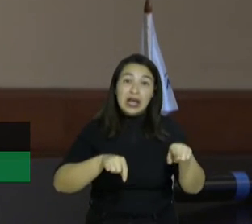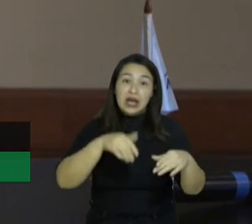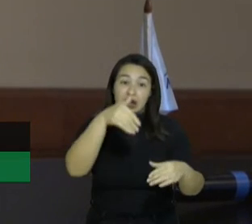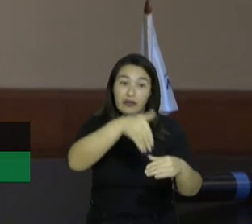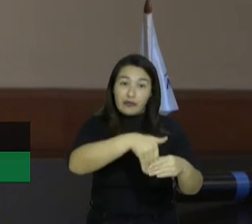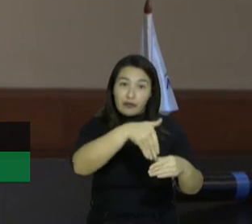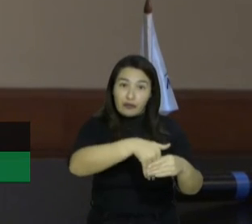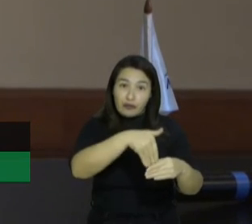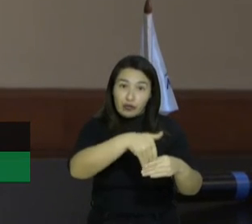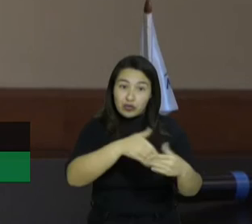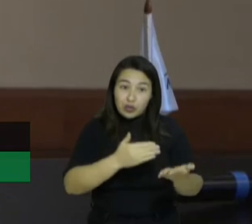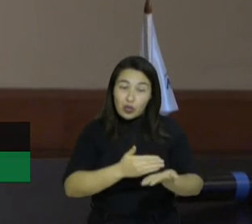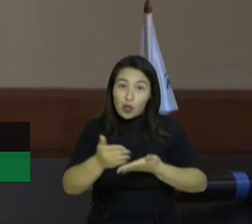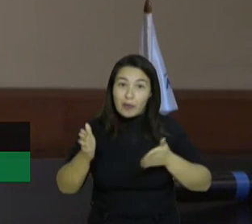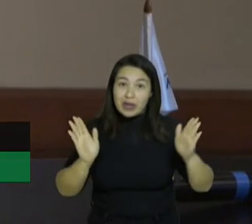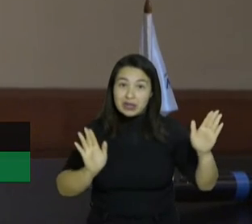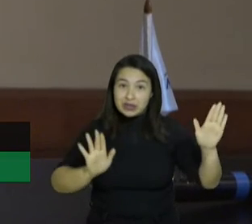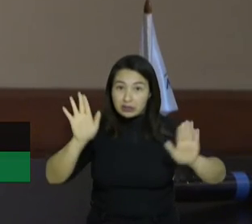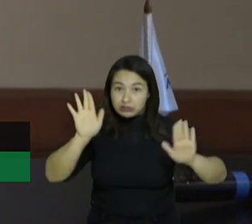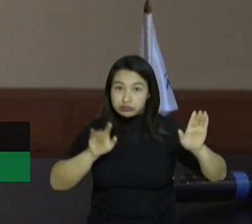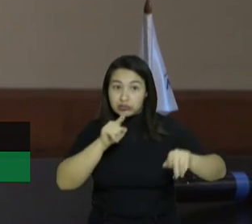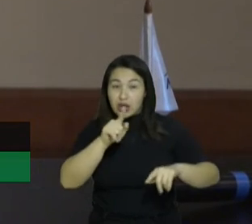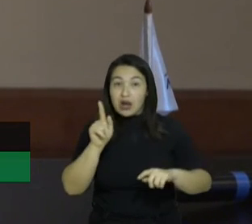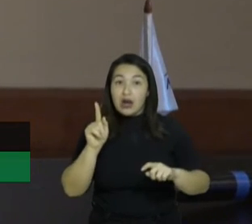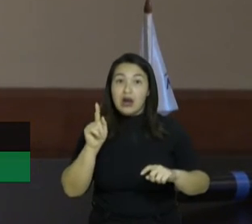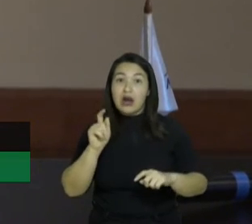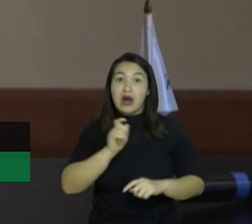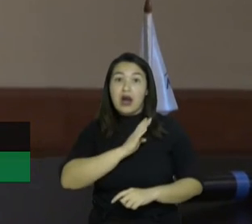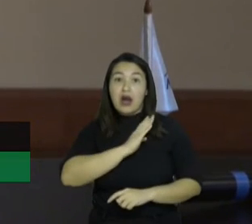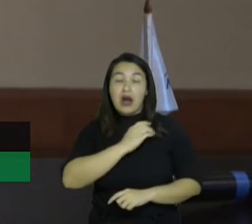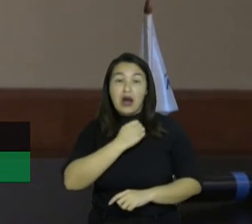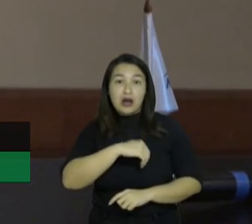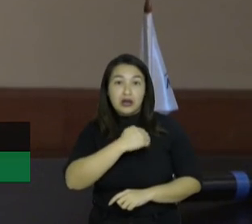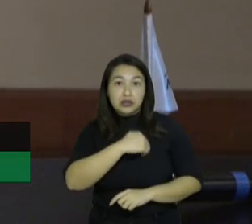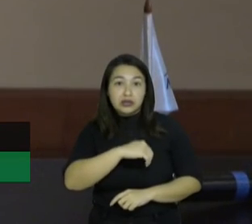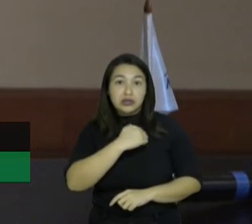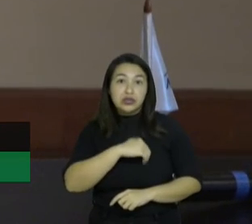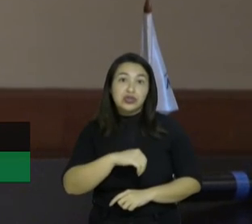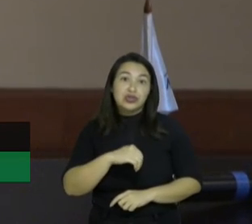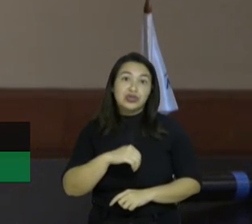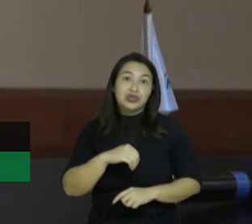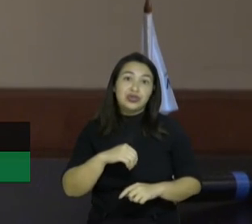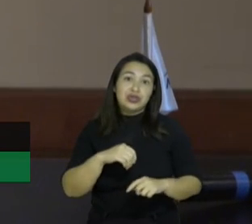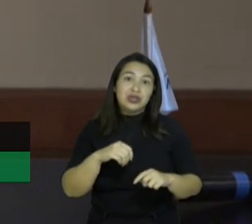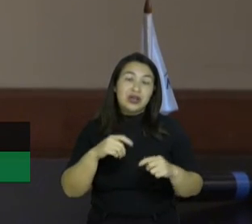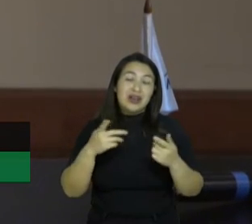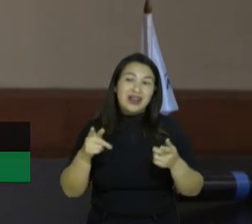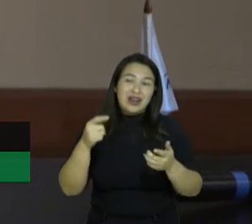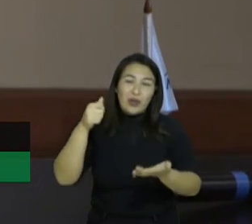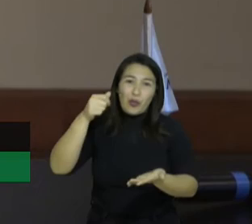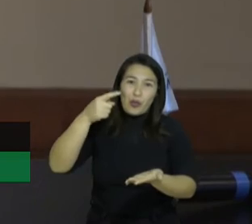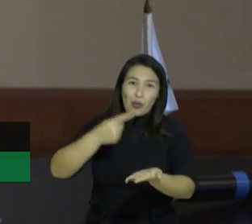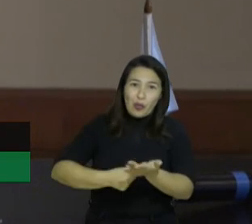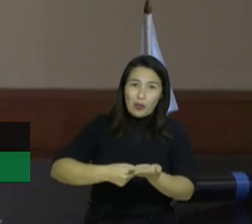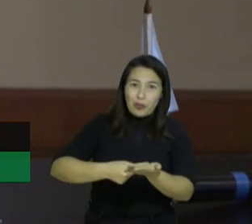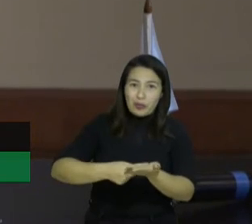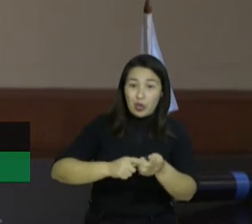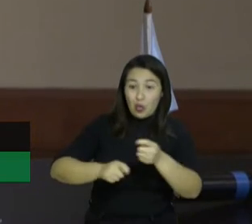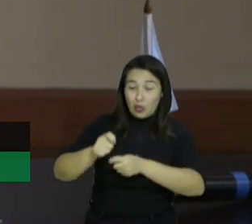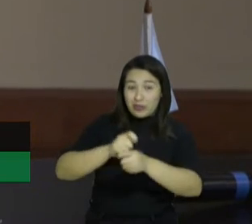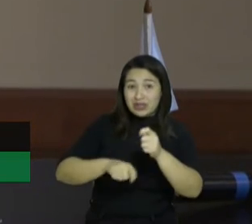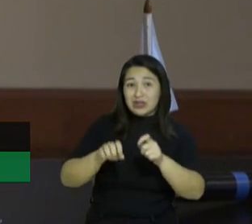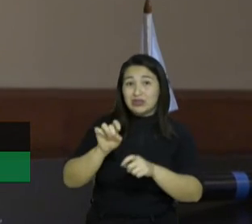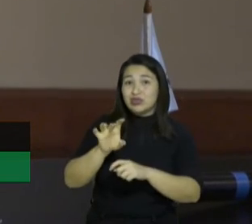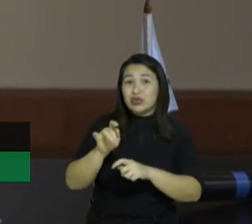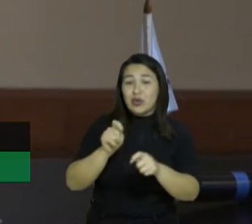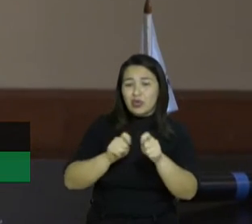Como Eu mencionei no arranjo institucional do Mercosul atual você só pode negociar em bloco e é muito difícil